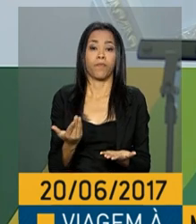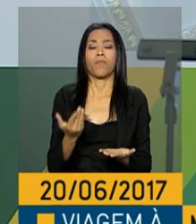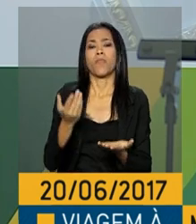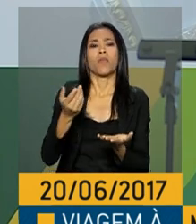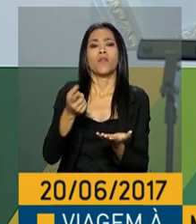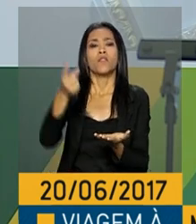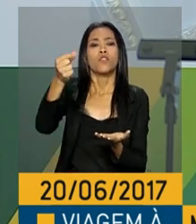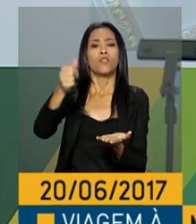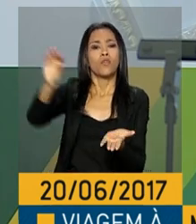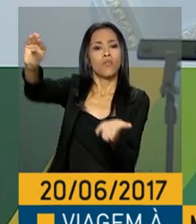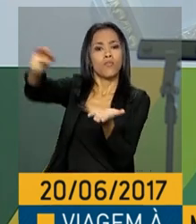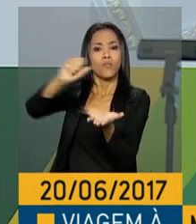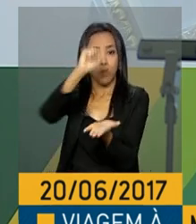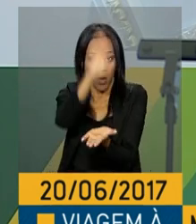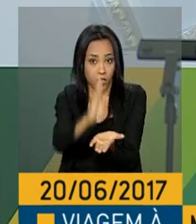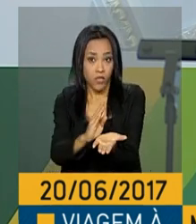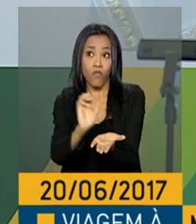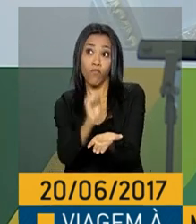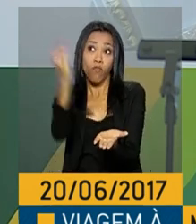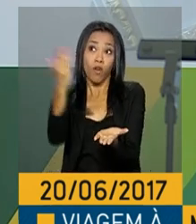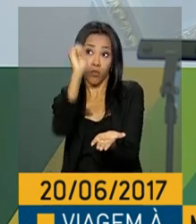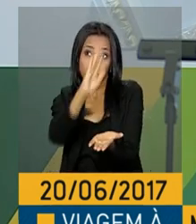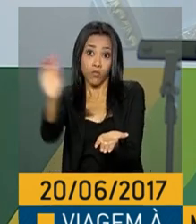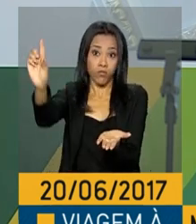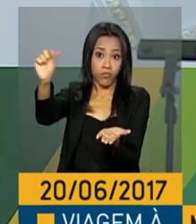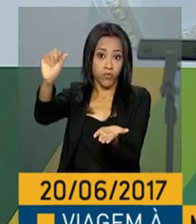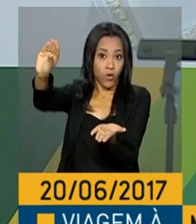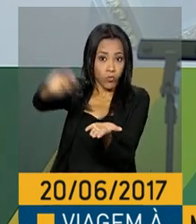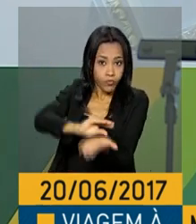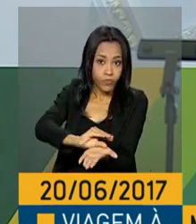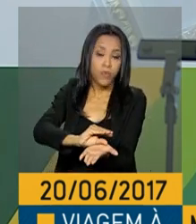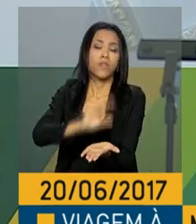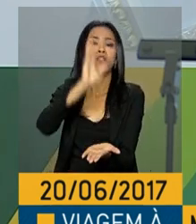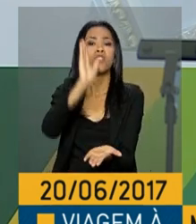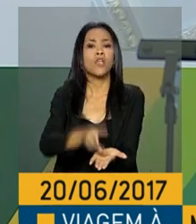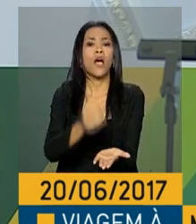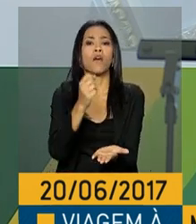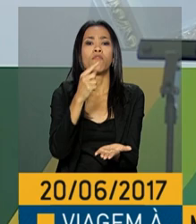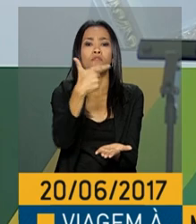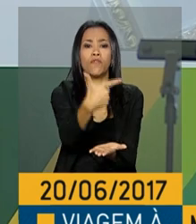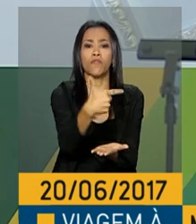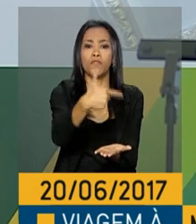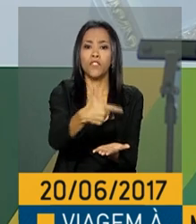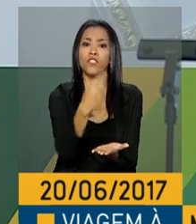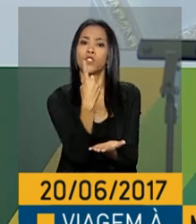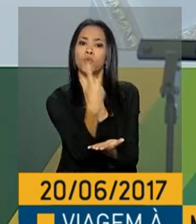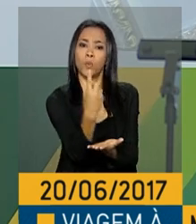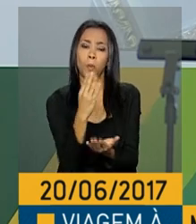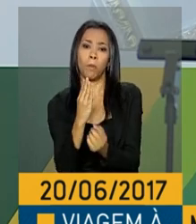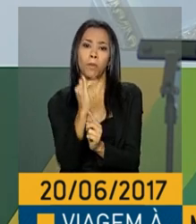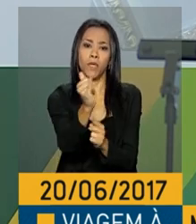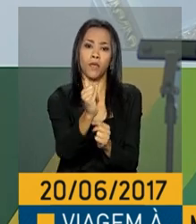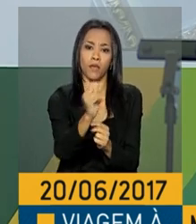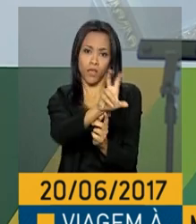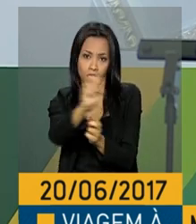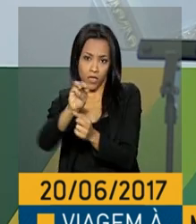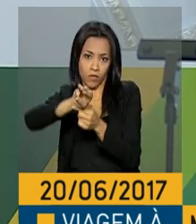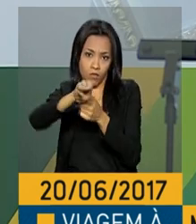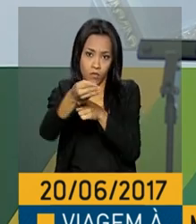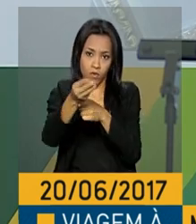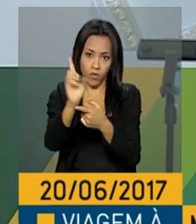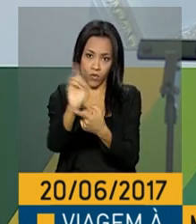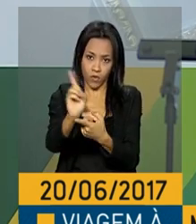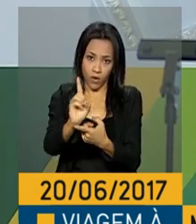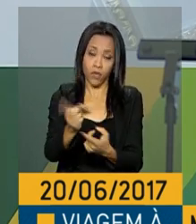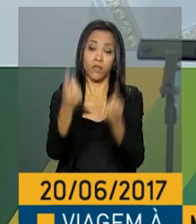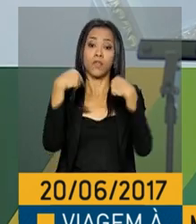externo direto, por exemplo, já atingiu 21 bilhões e meio de dólares. Nosso